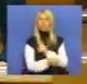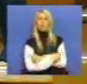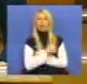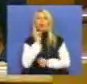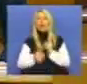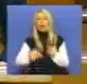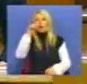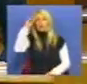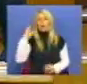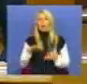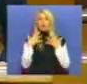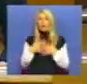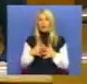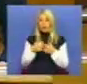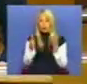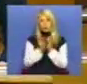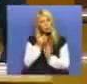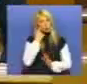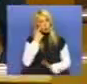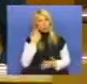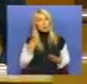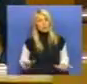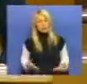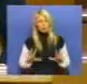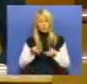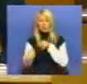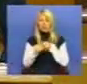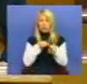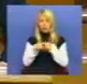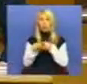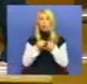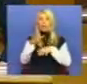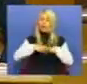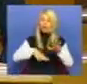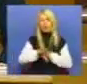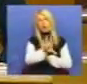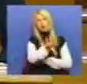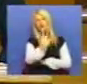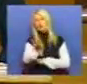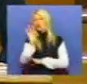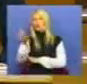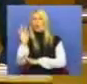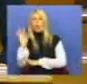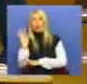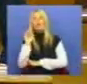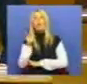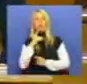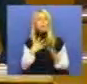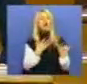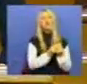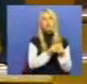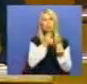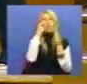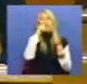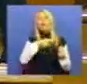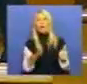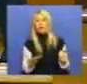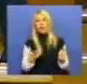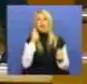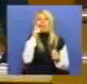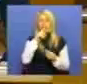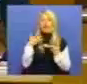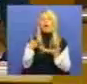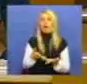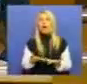são dificuldades estruturais que todos conhecemos, mas a política é fazer escolhas. De que lado estamos, com quem estamos e por quem